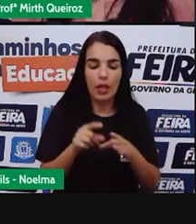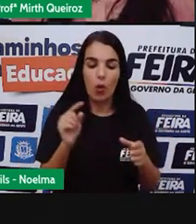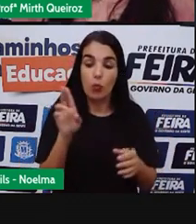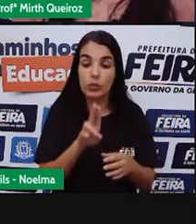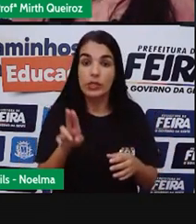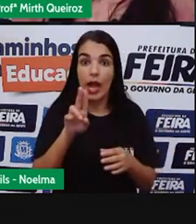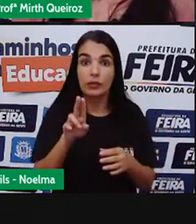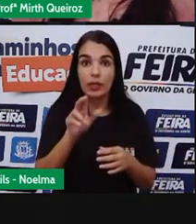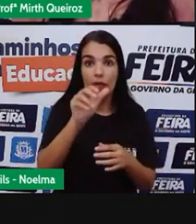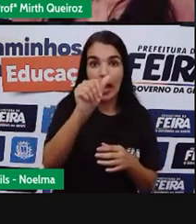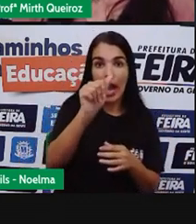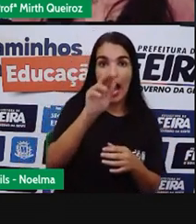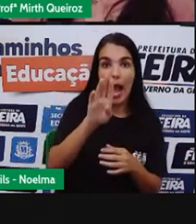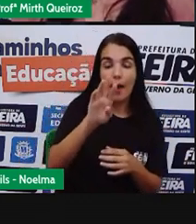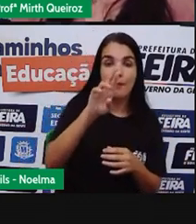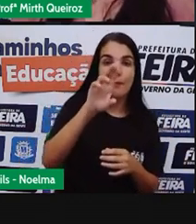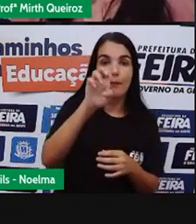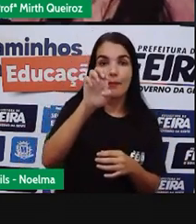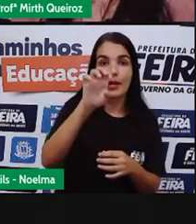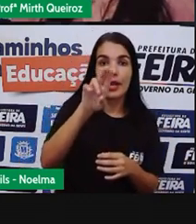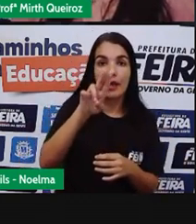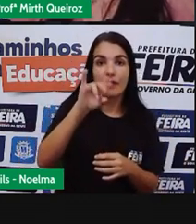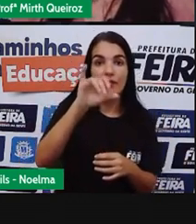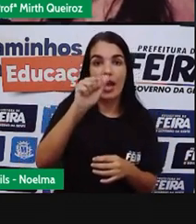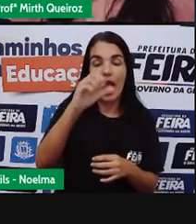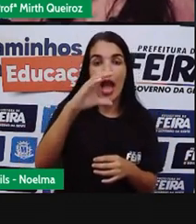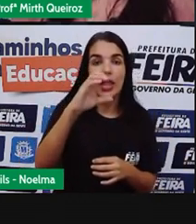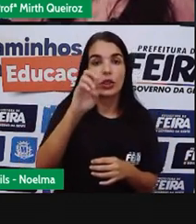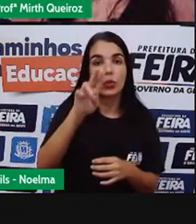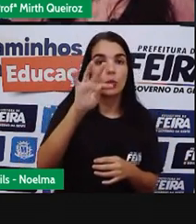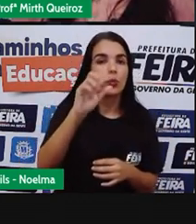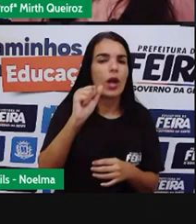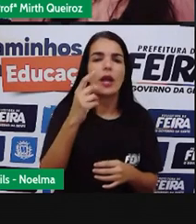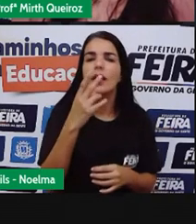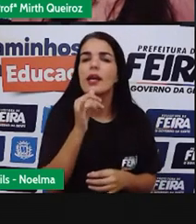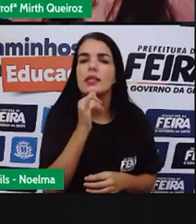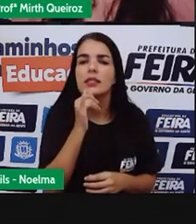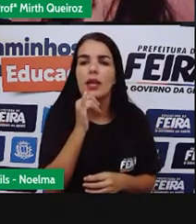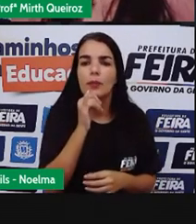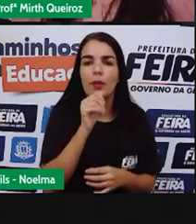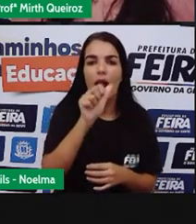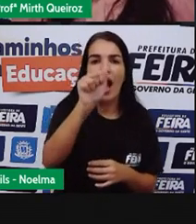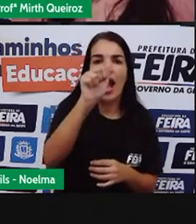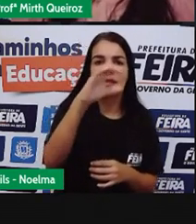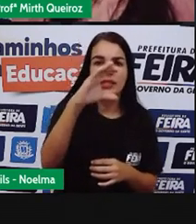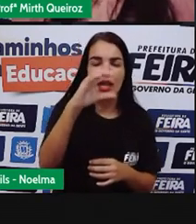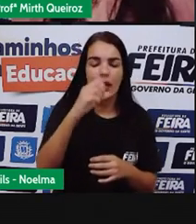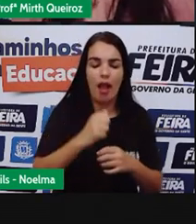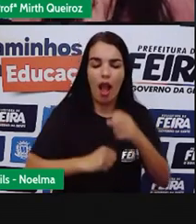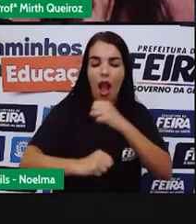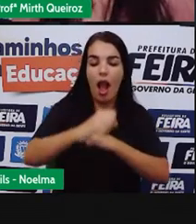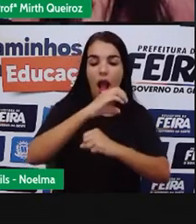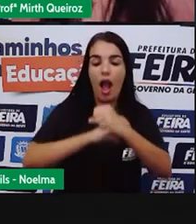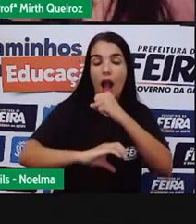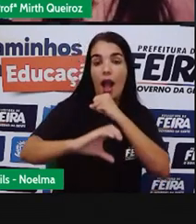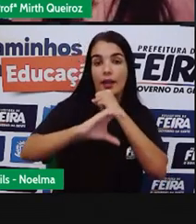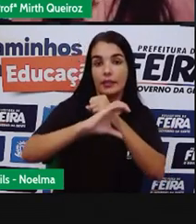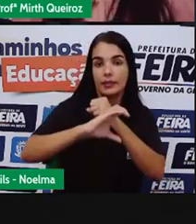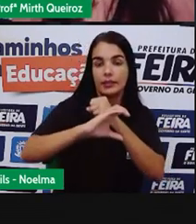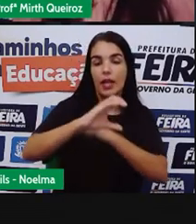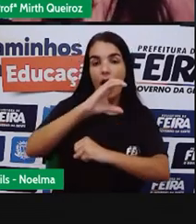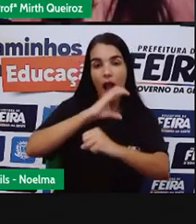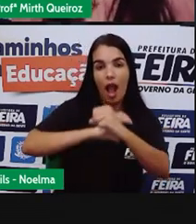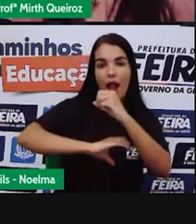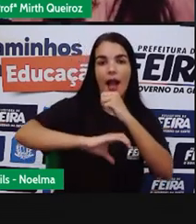como por exemplo, AC, antes de Cristo, né? Num, ponto, número, ADJ, que